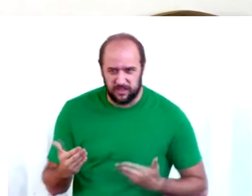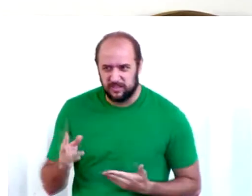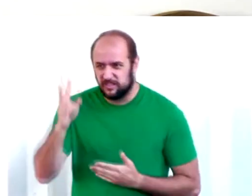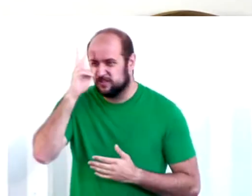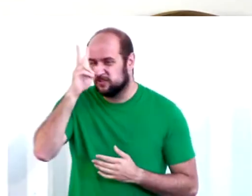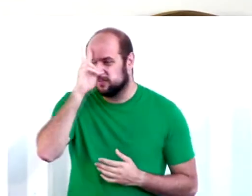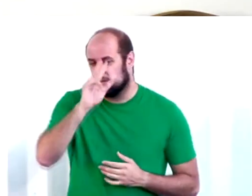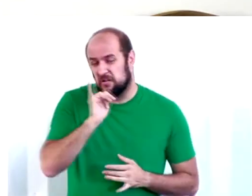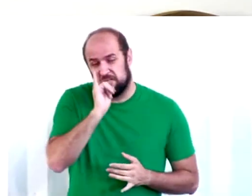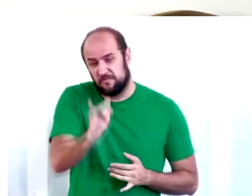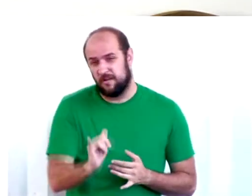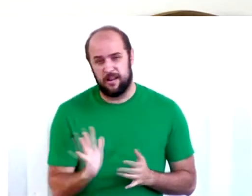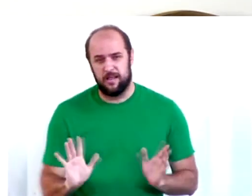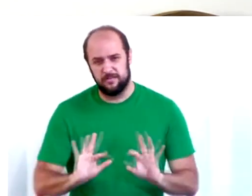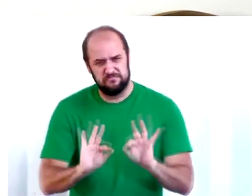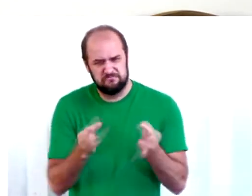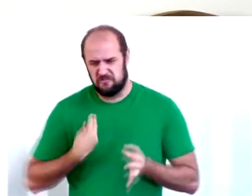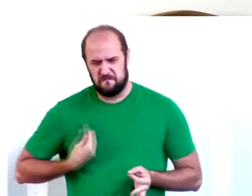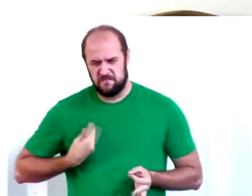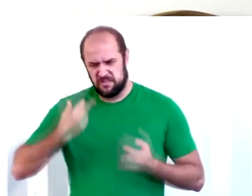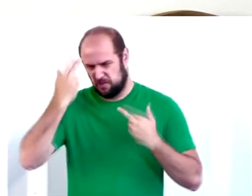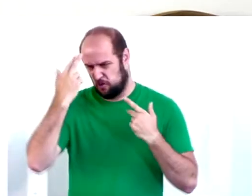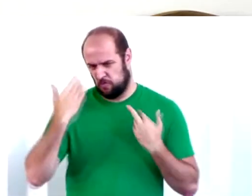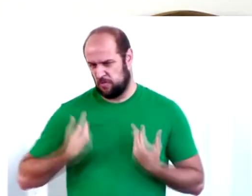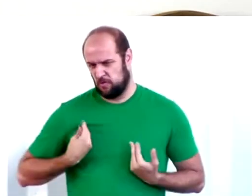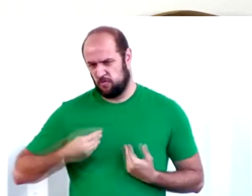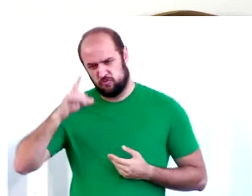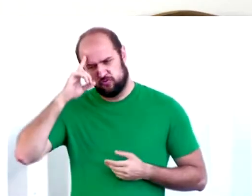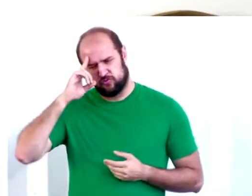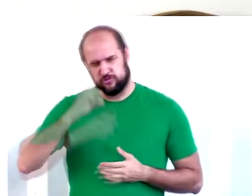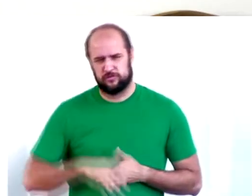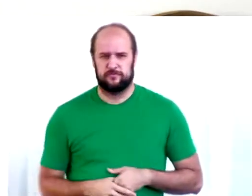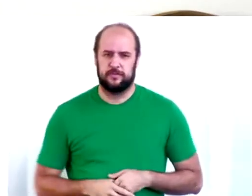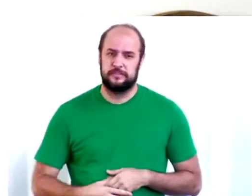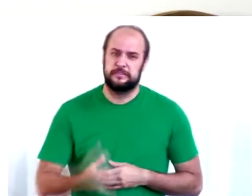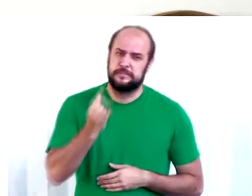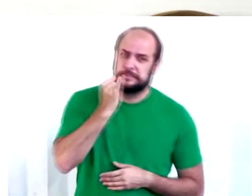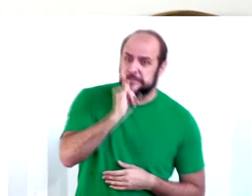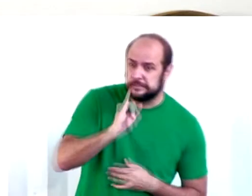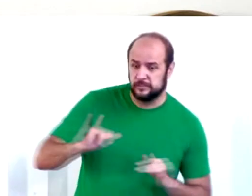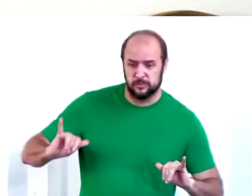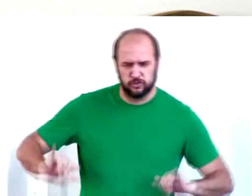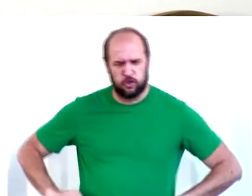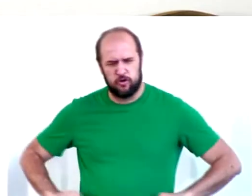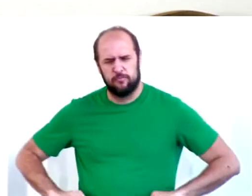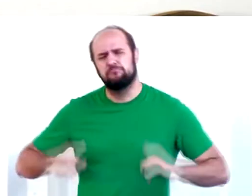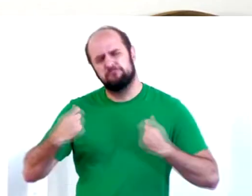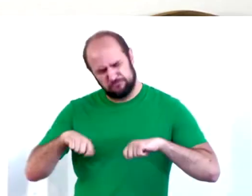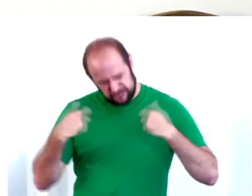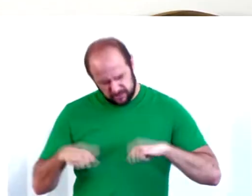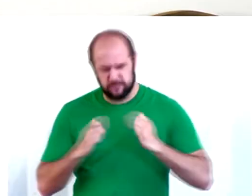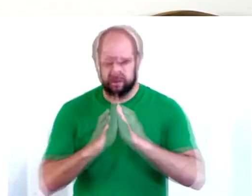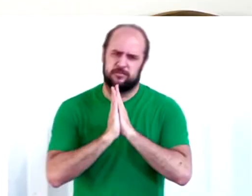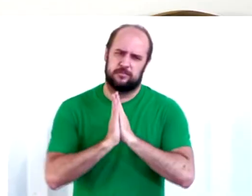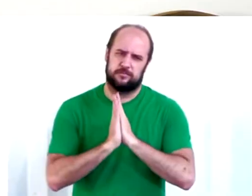a vida comum. Se você está em sofrimento, não pode deixar de orar, porque quando Paulo escreve aos Tessalonicenses,